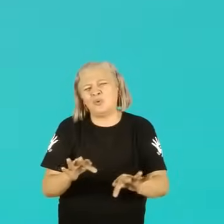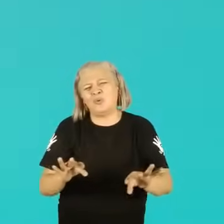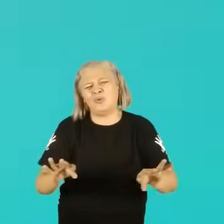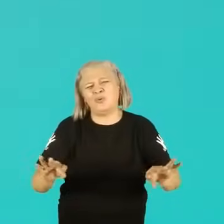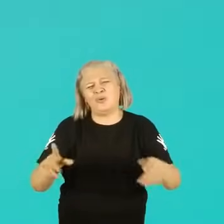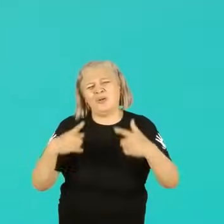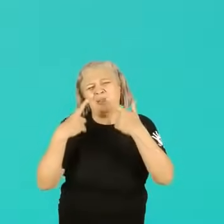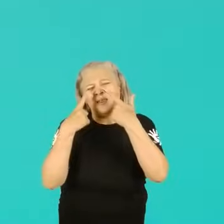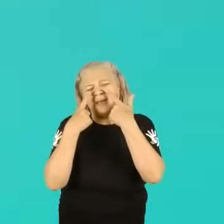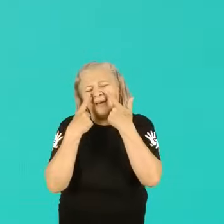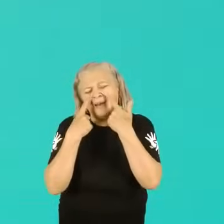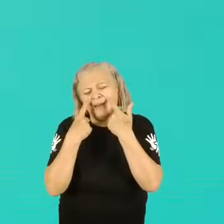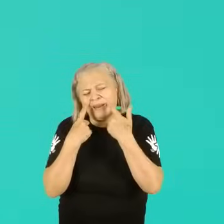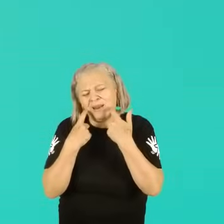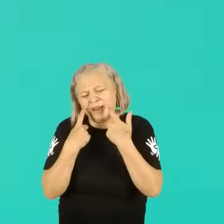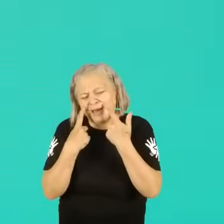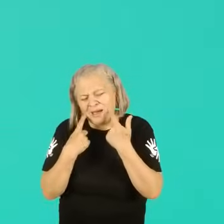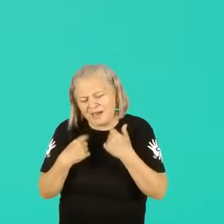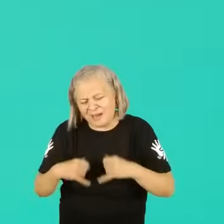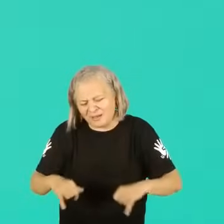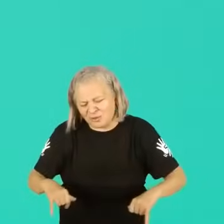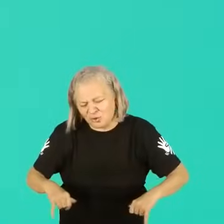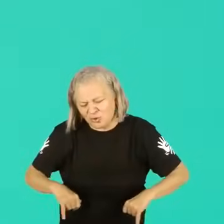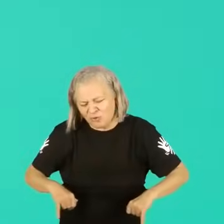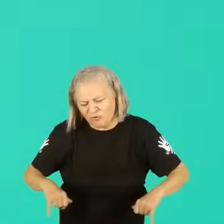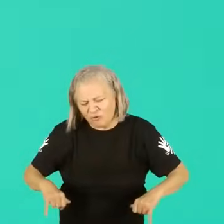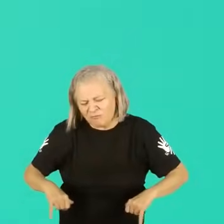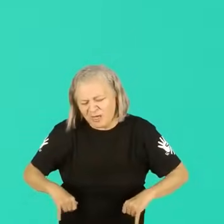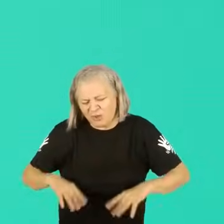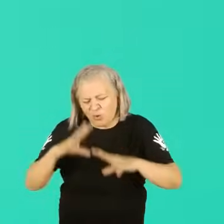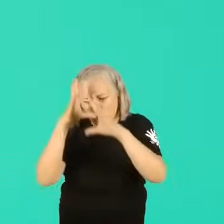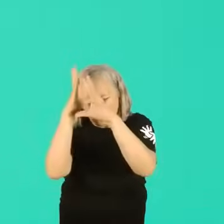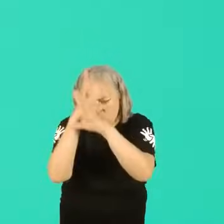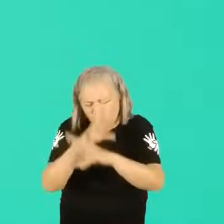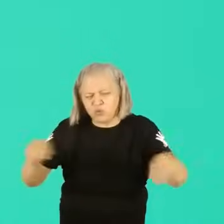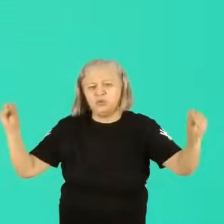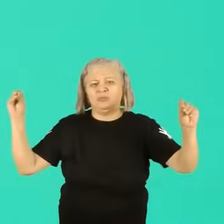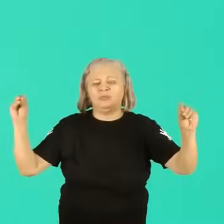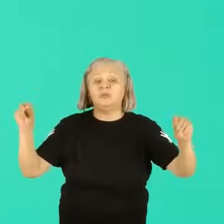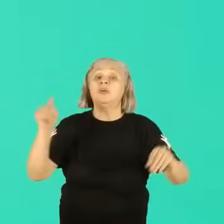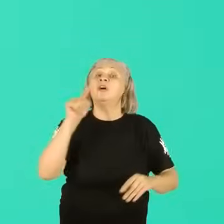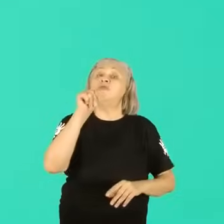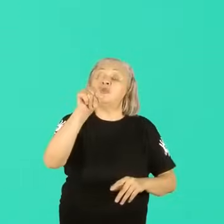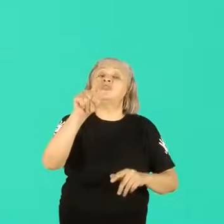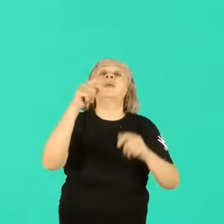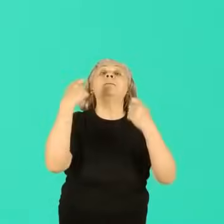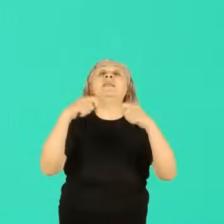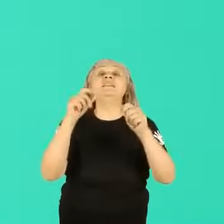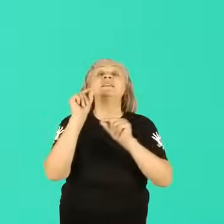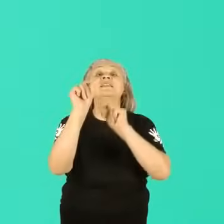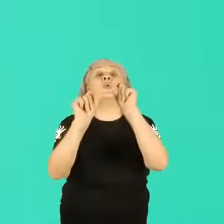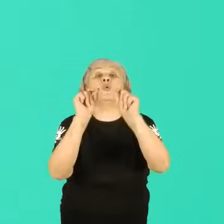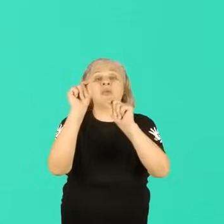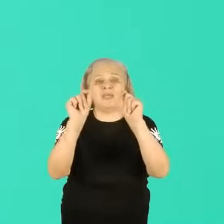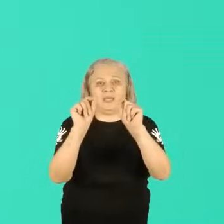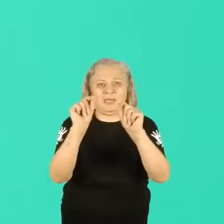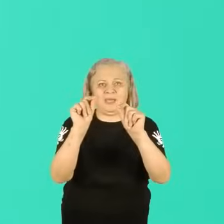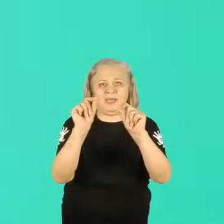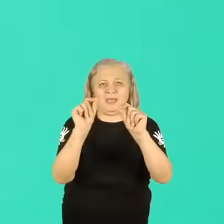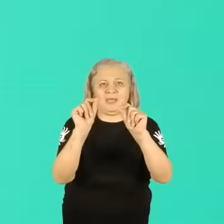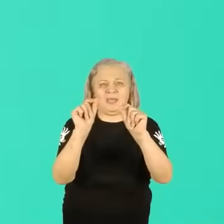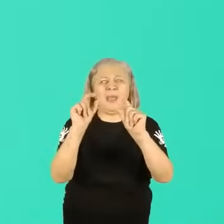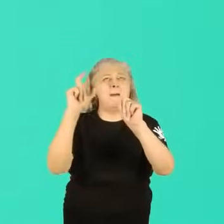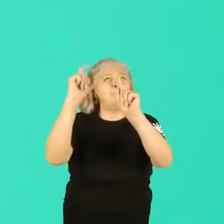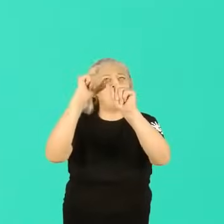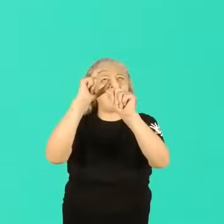de lágrimas e de sofrimento. Mas para isso você precisa se apegar a essa sua palavra,